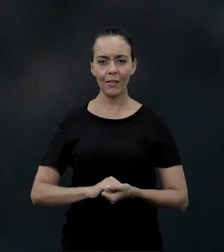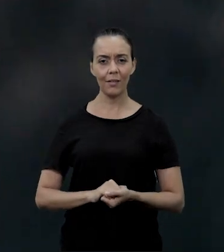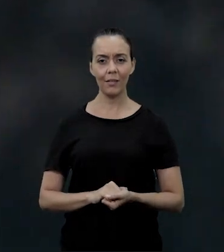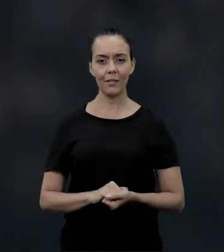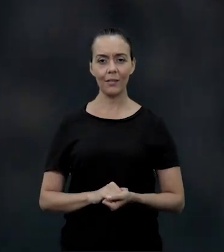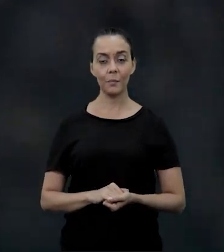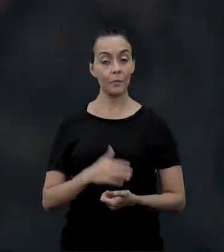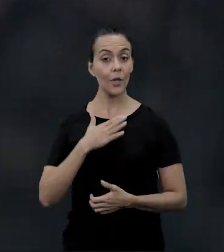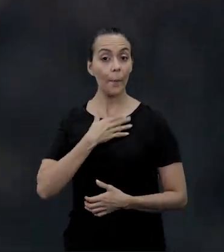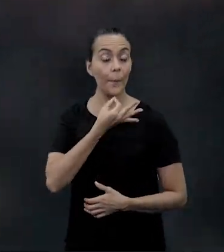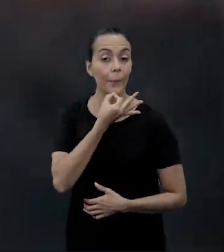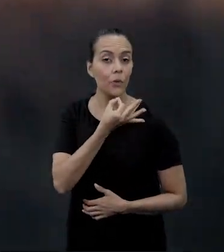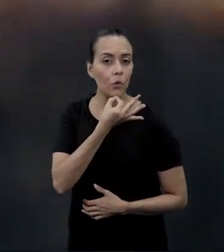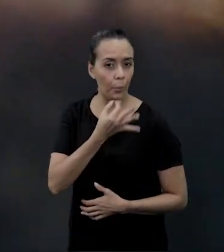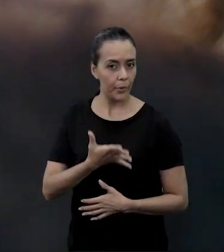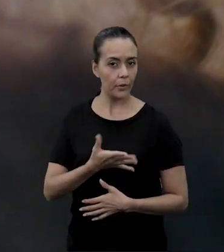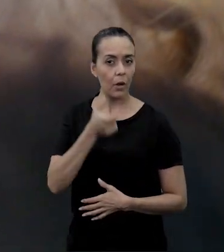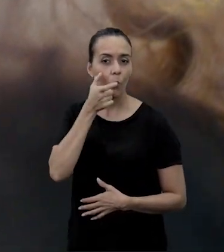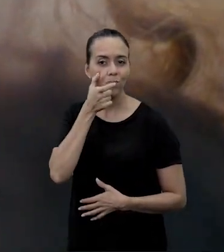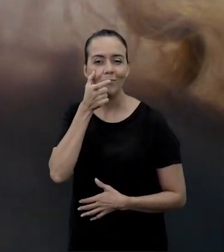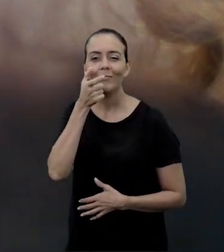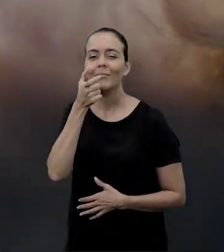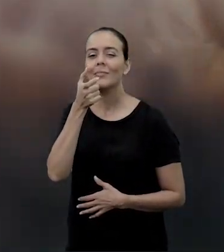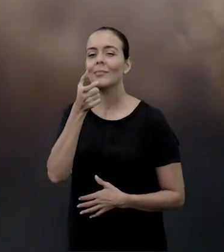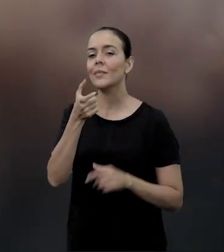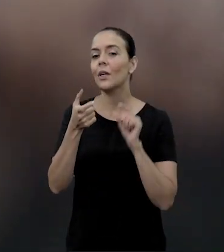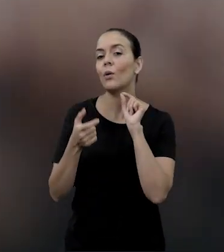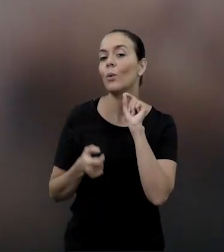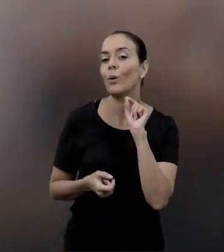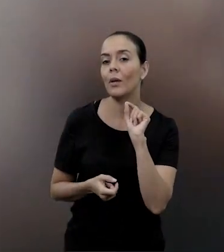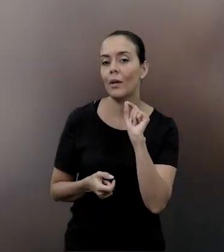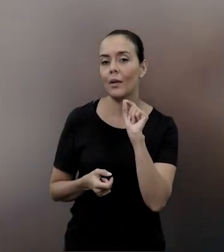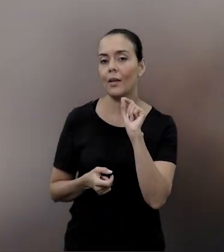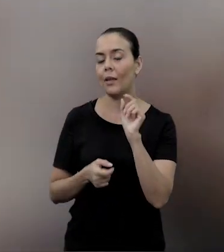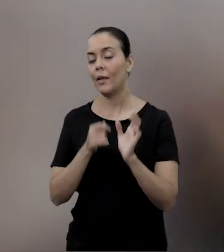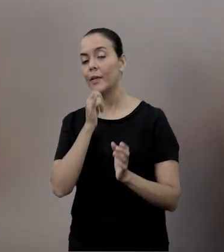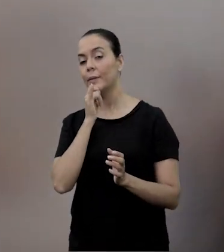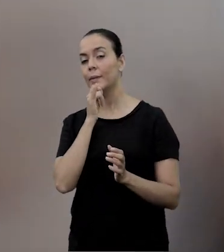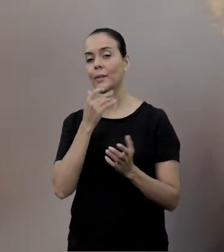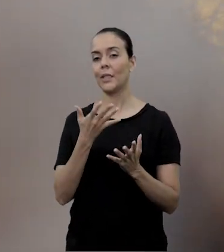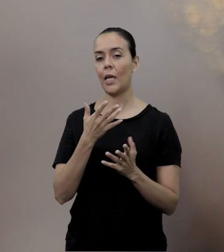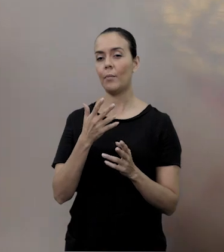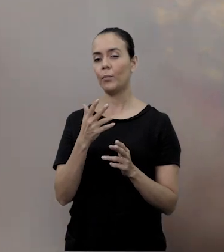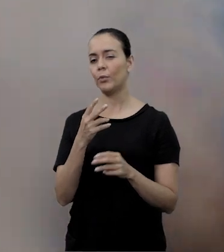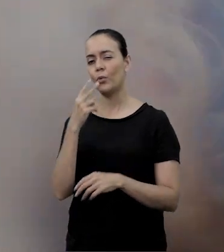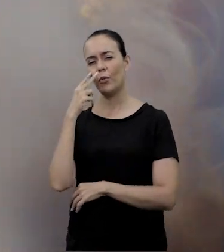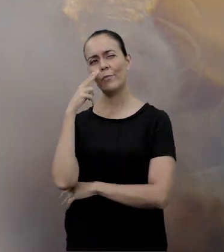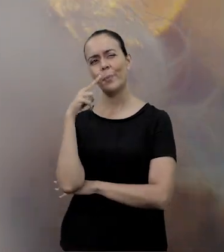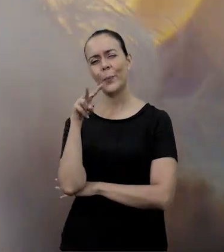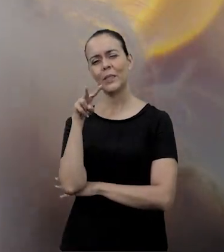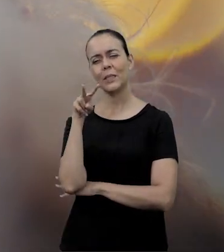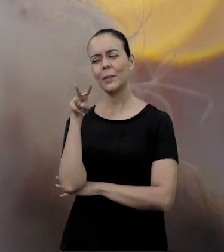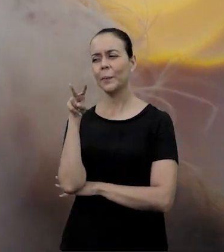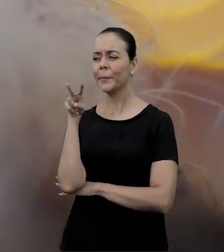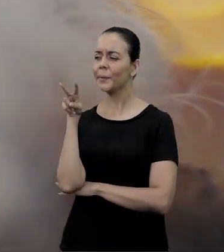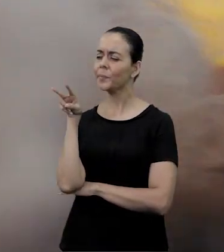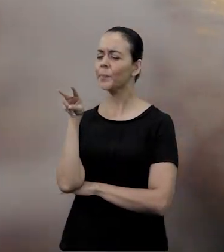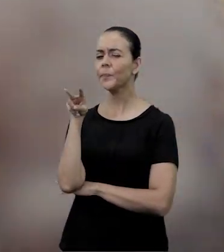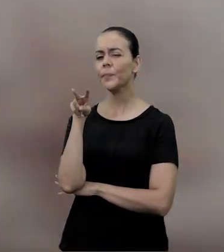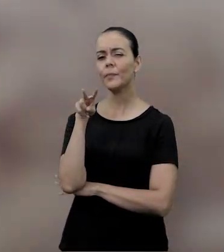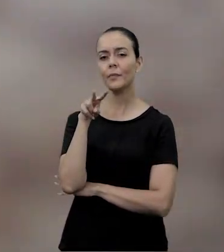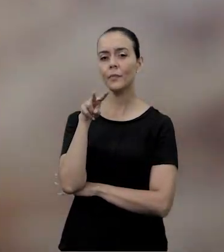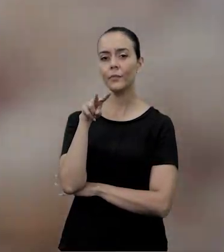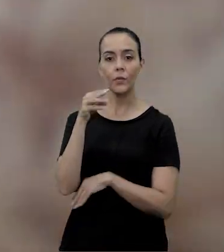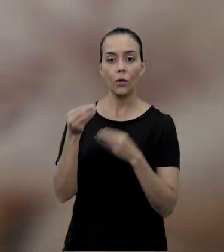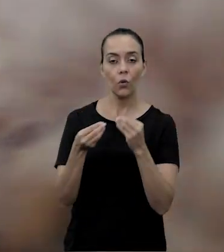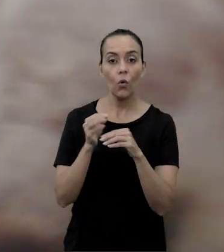Eu acho bem interessante a gente olhar para o Ubuntu por quanto